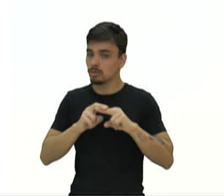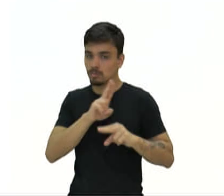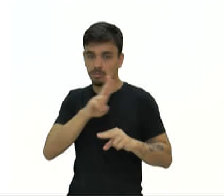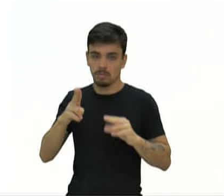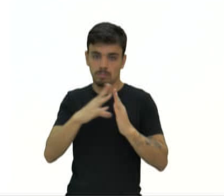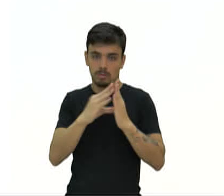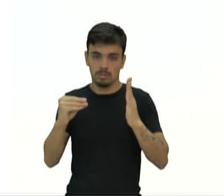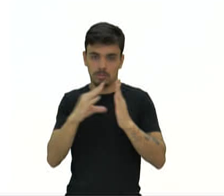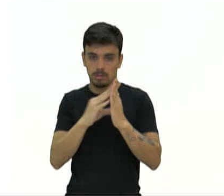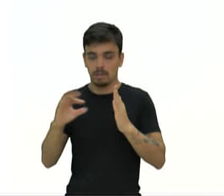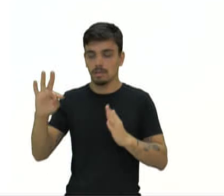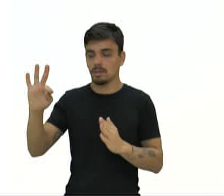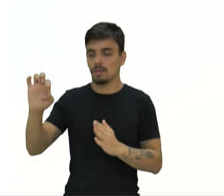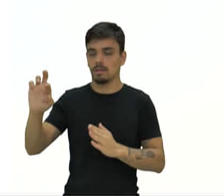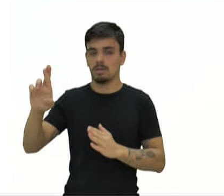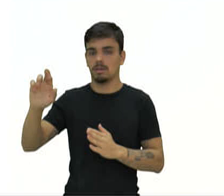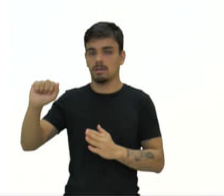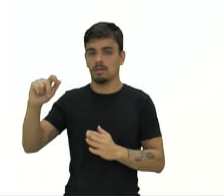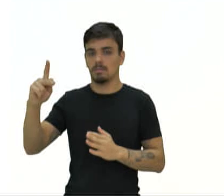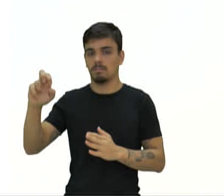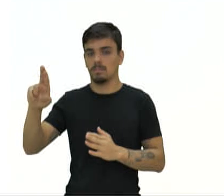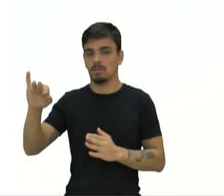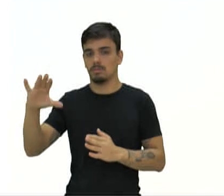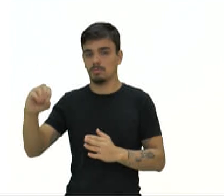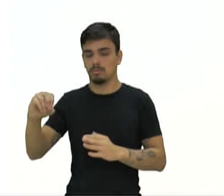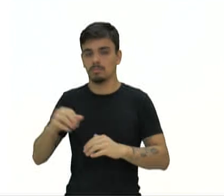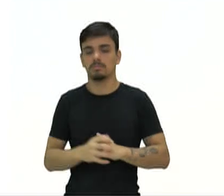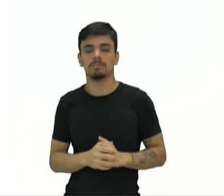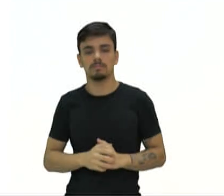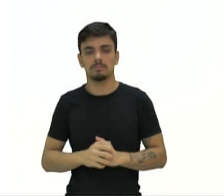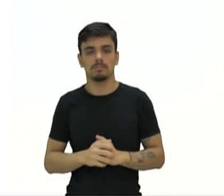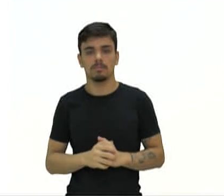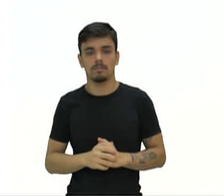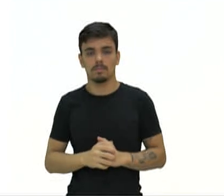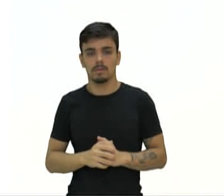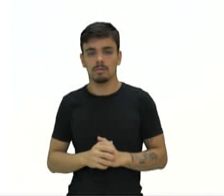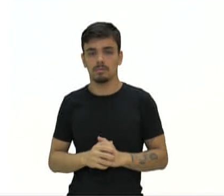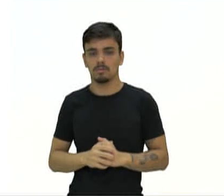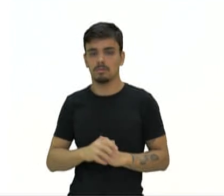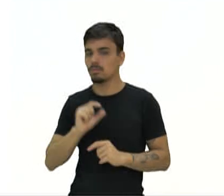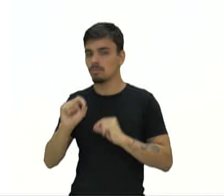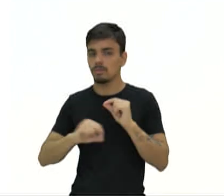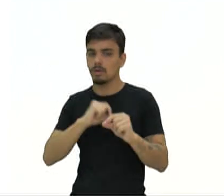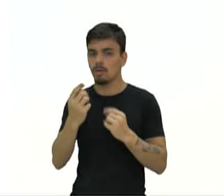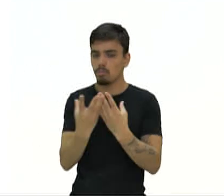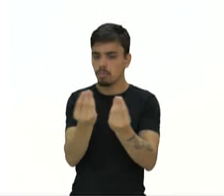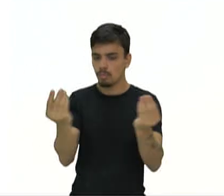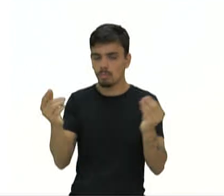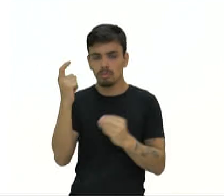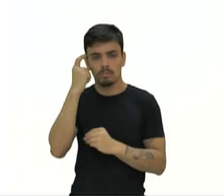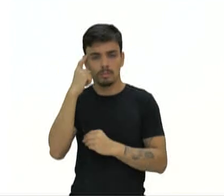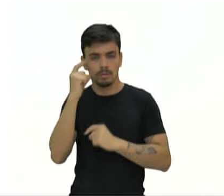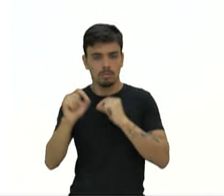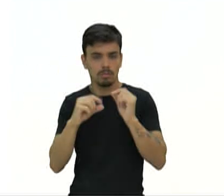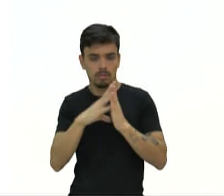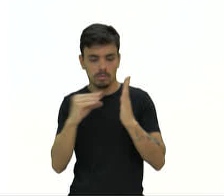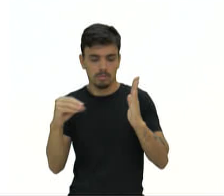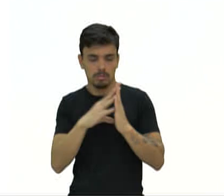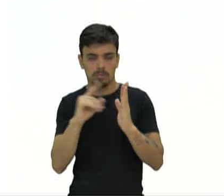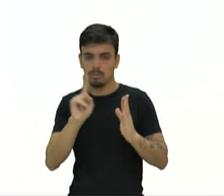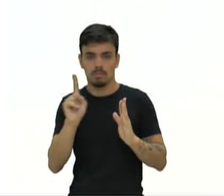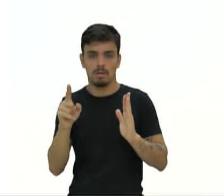terapêutica. Vamos a um exercício sobre isso. Apesar do que muitos pensam, a clonagem não é utilizada apenas